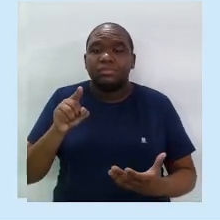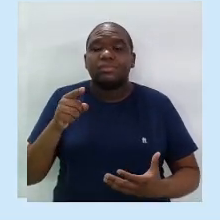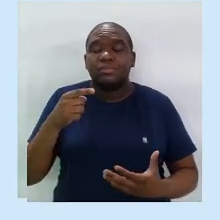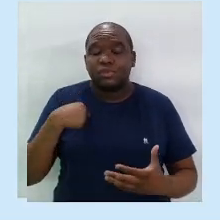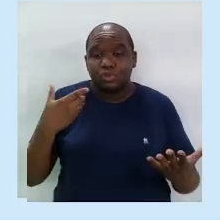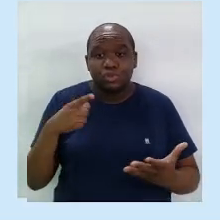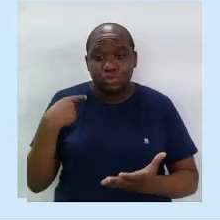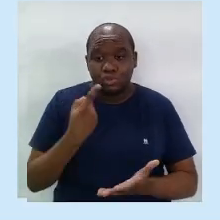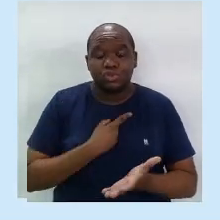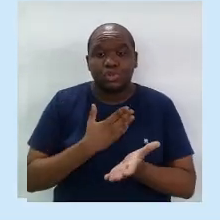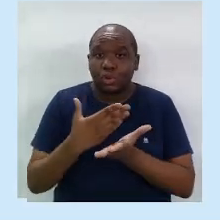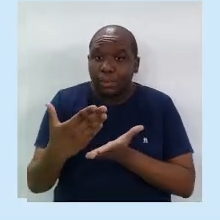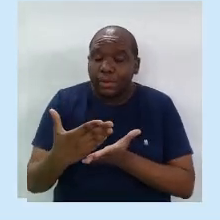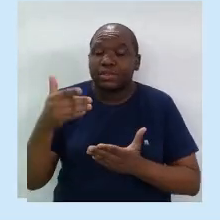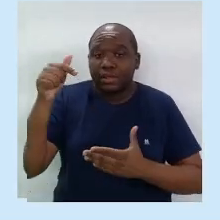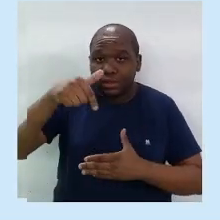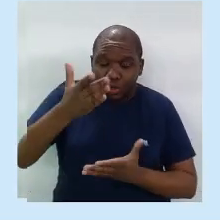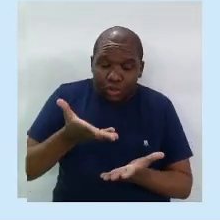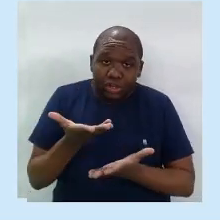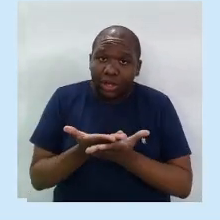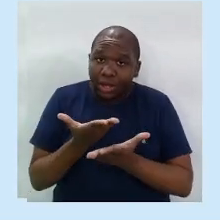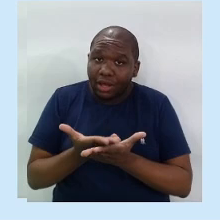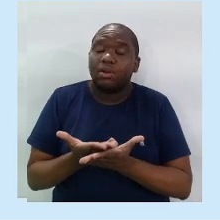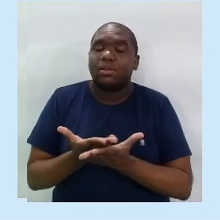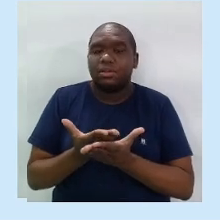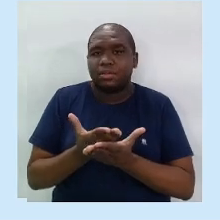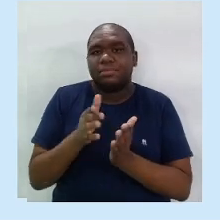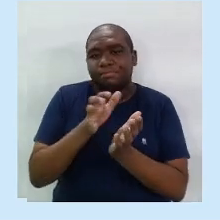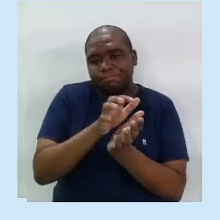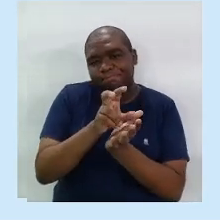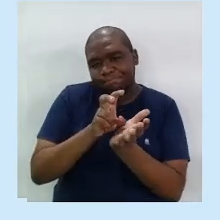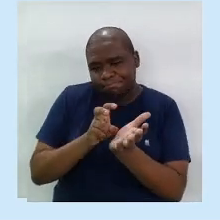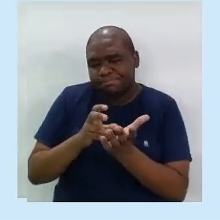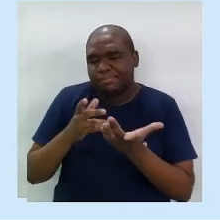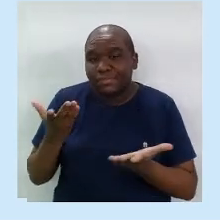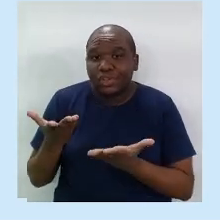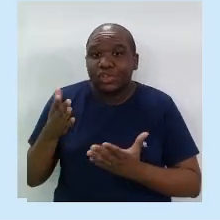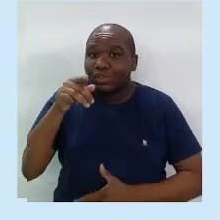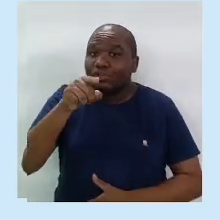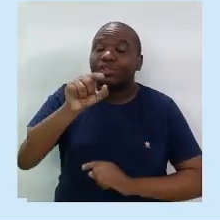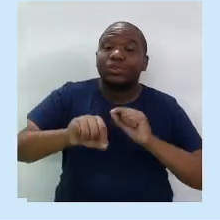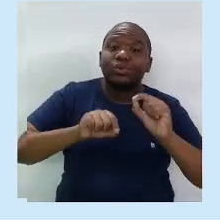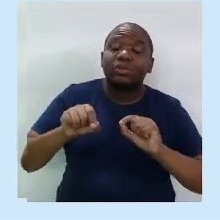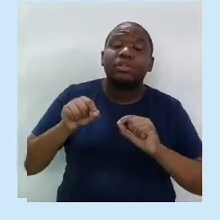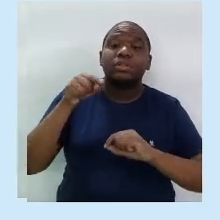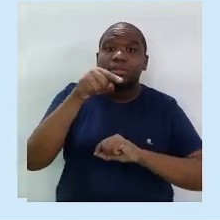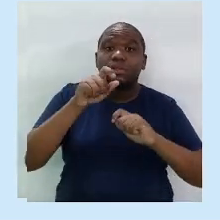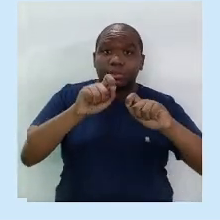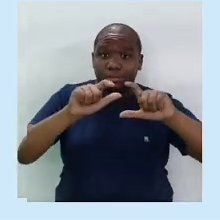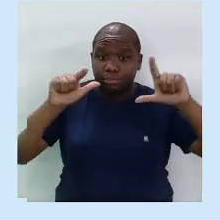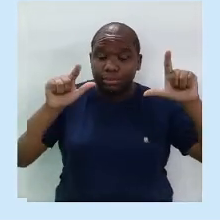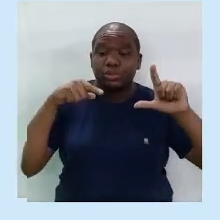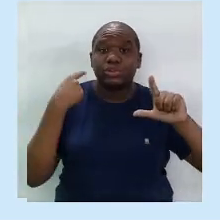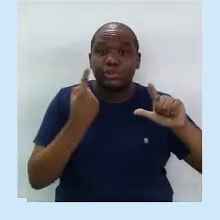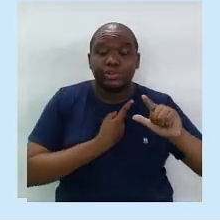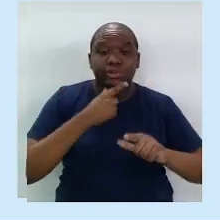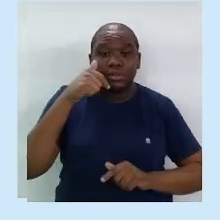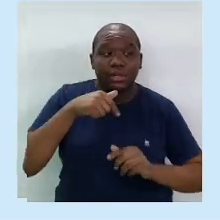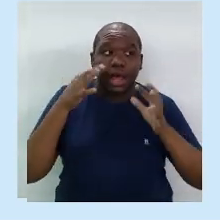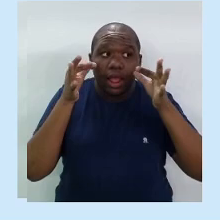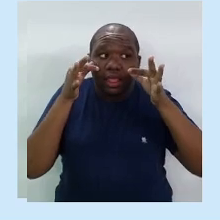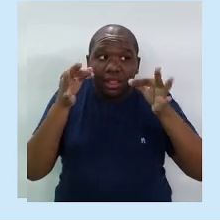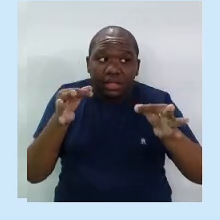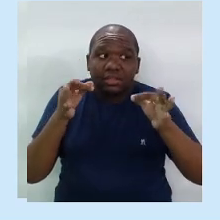iremos começar mais uma aula do EducaPE. Mas agora eu gostaria que você fosse lá para a telinha para a gente prestar